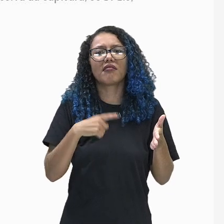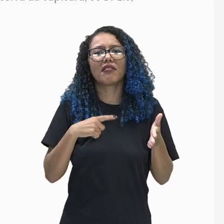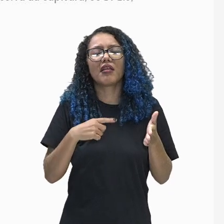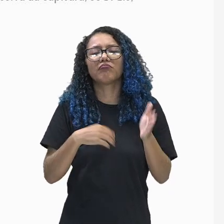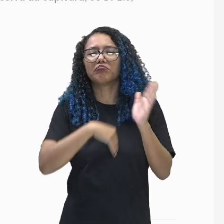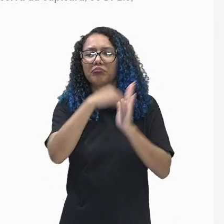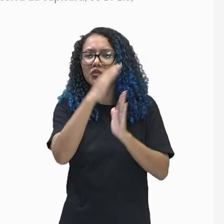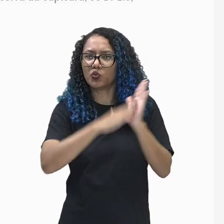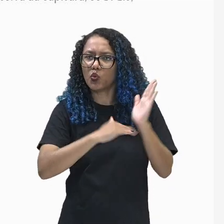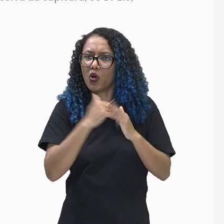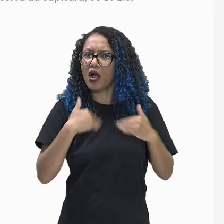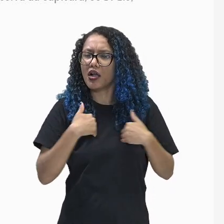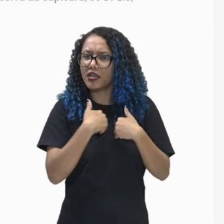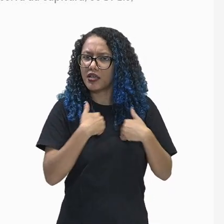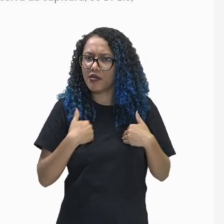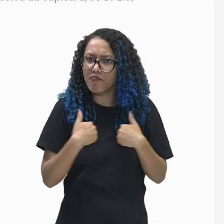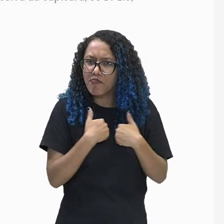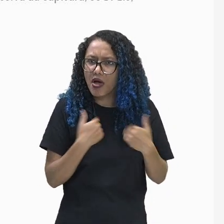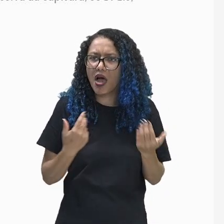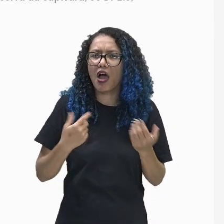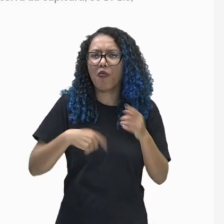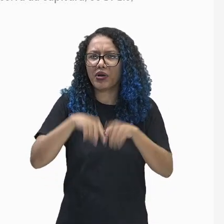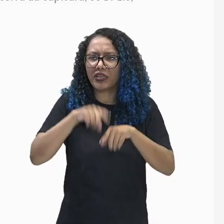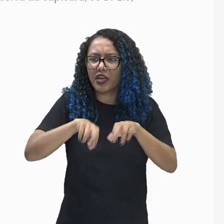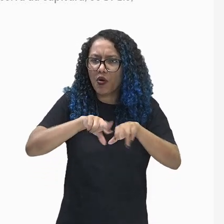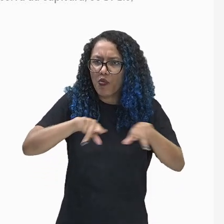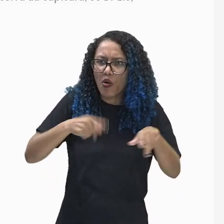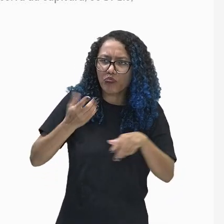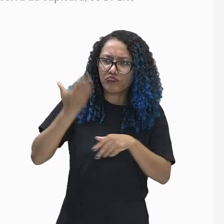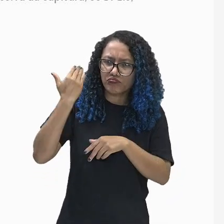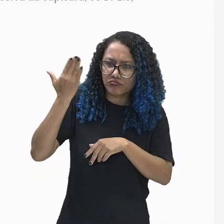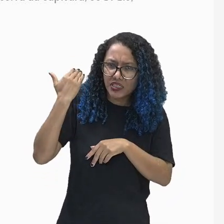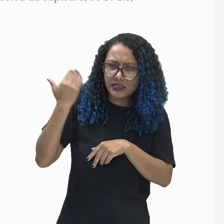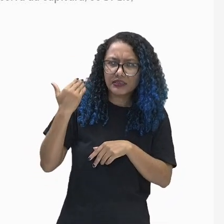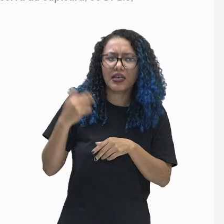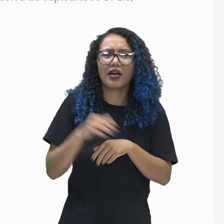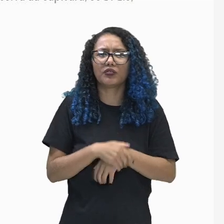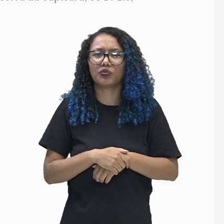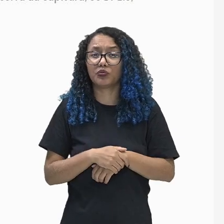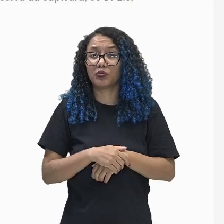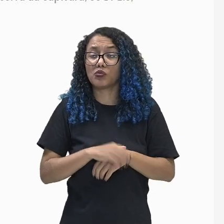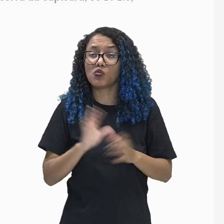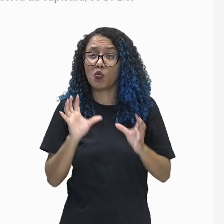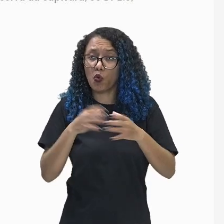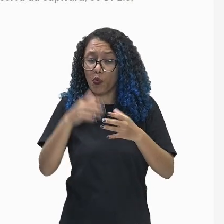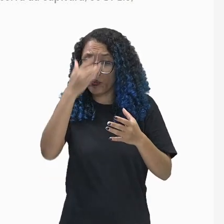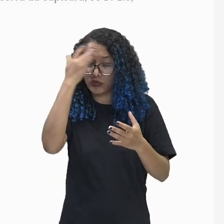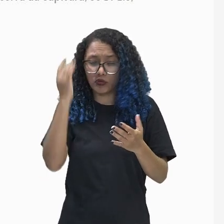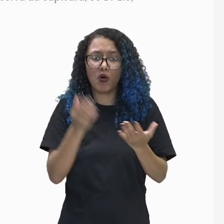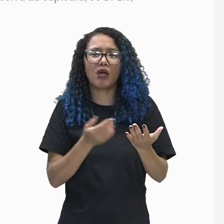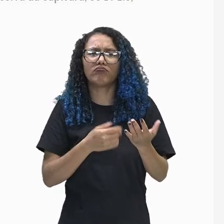animais, objetos de cena de cotidiano, feita pelos seres humanos desse período nas imediações